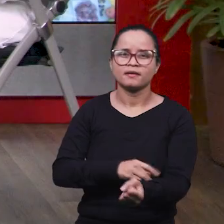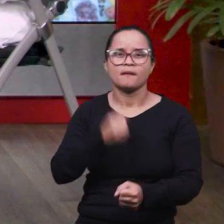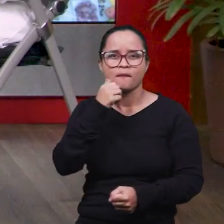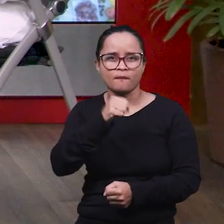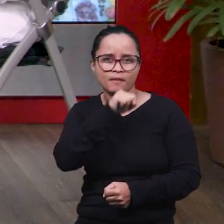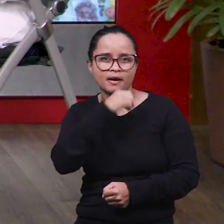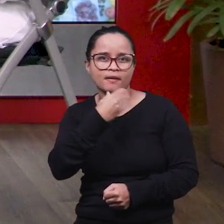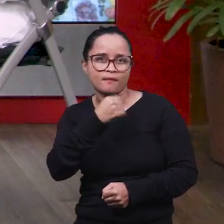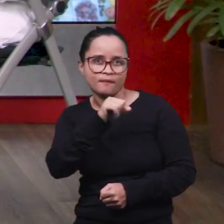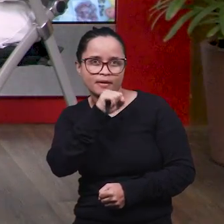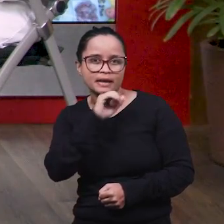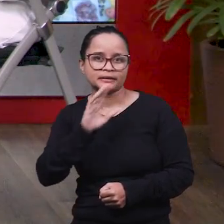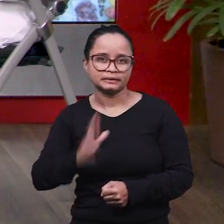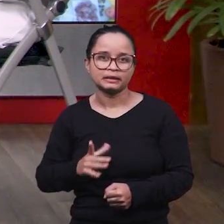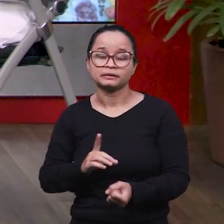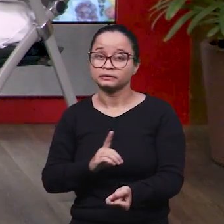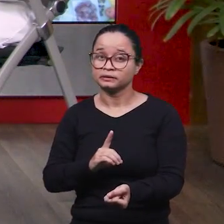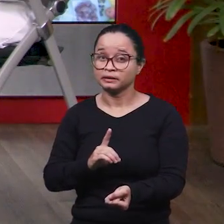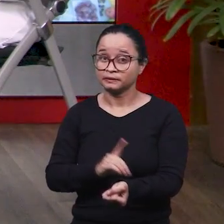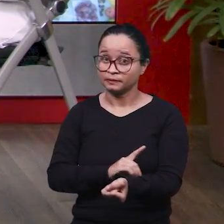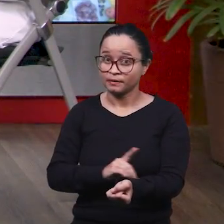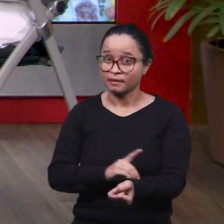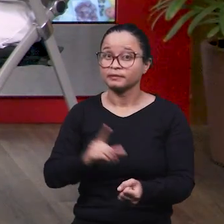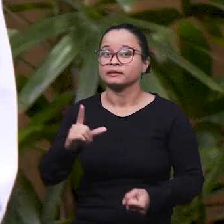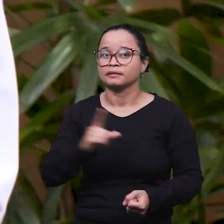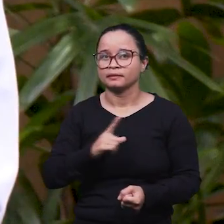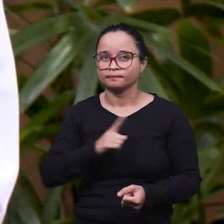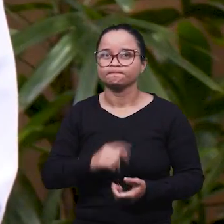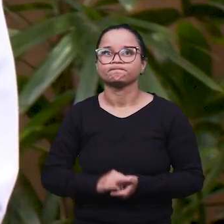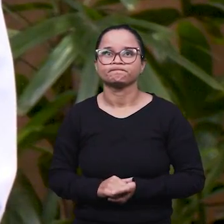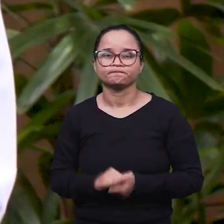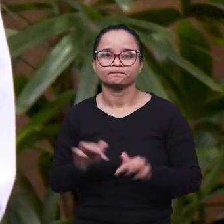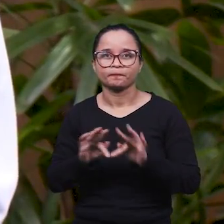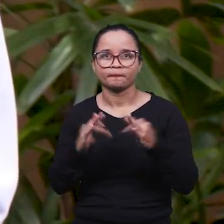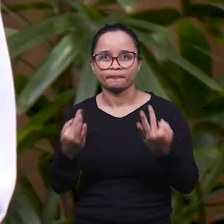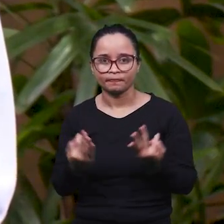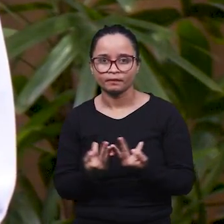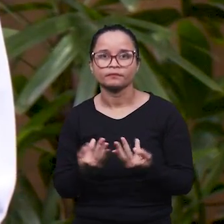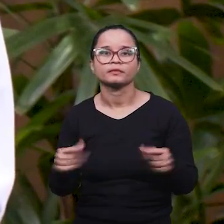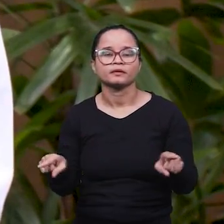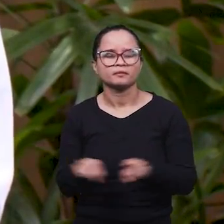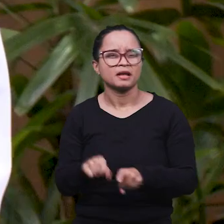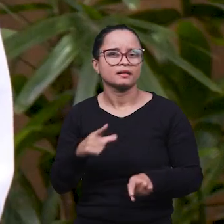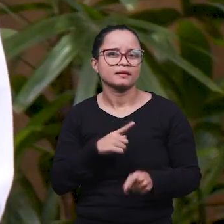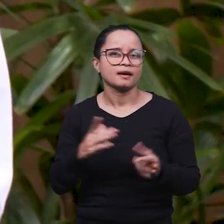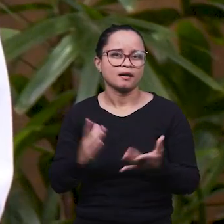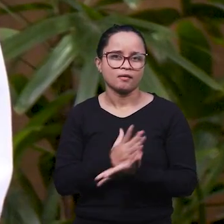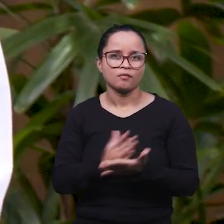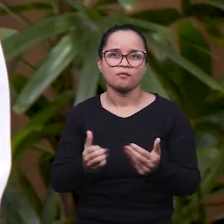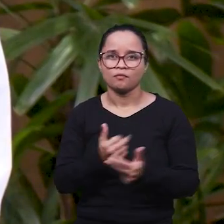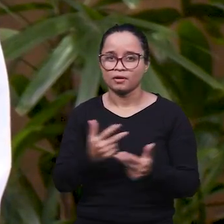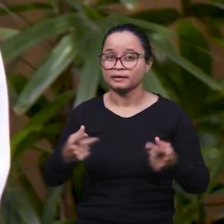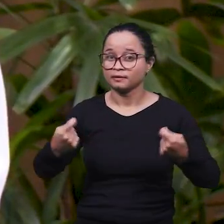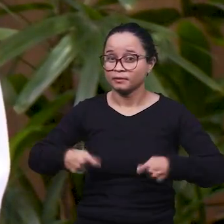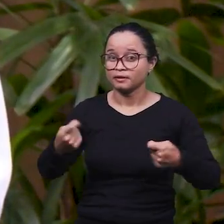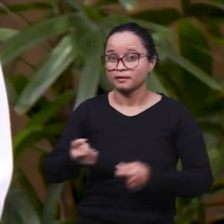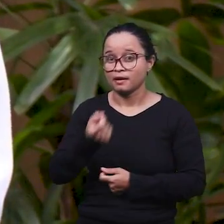são diabéticos têm uma maior propensão. E existe algum caso que precisa